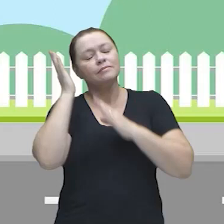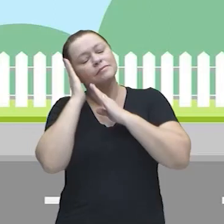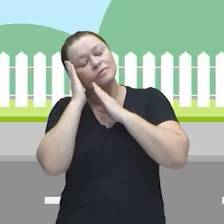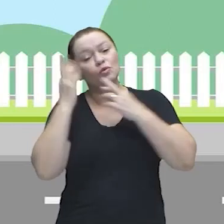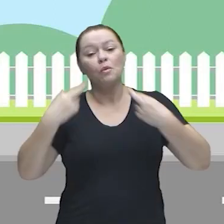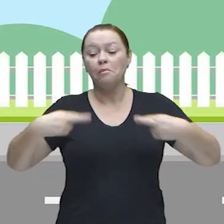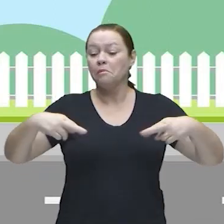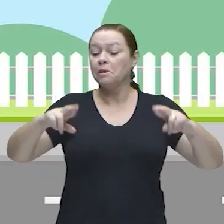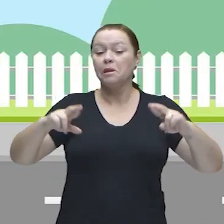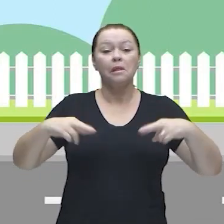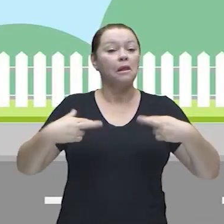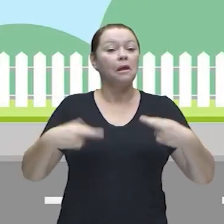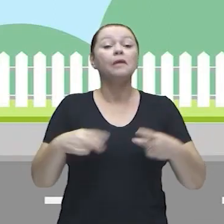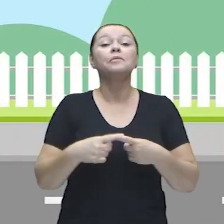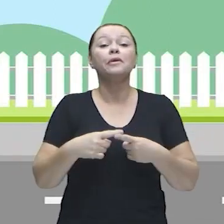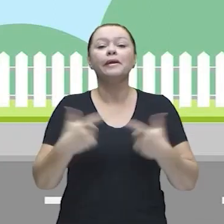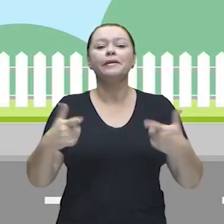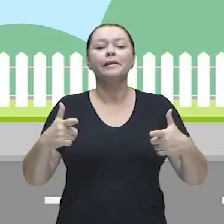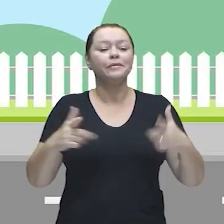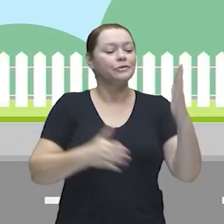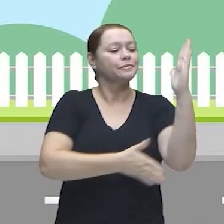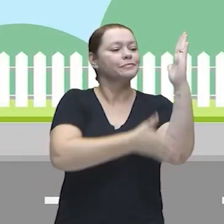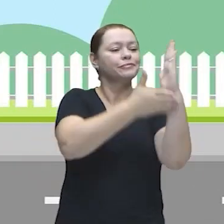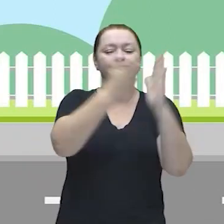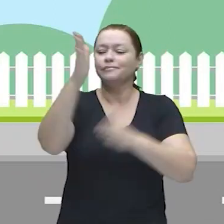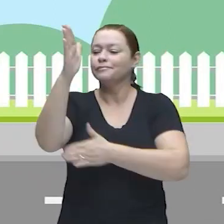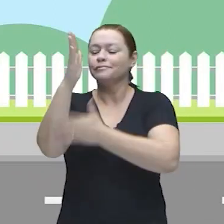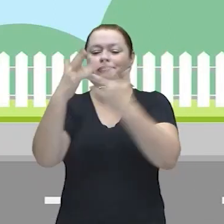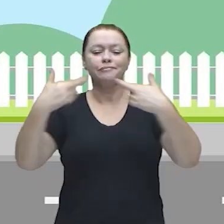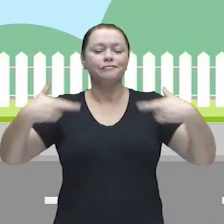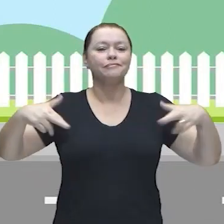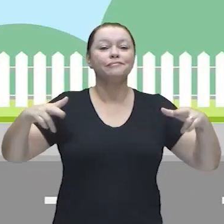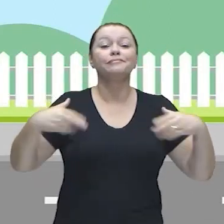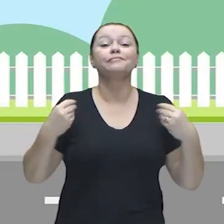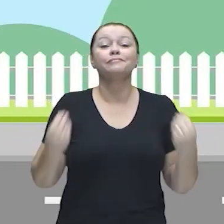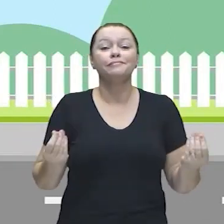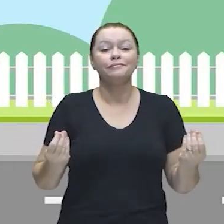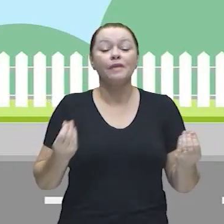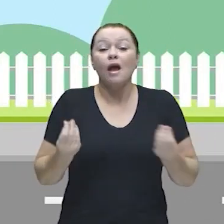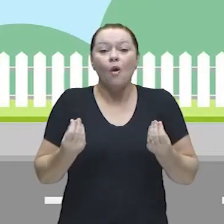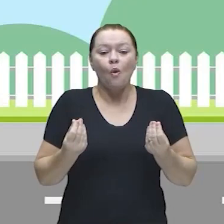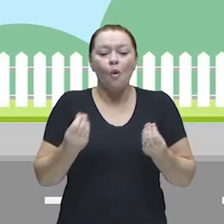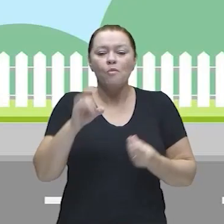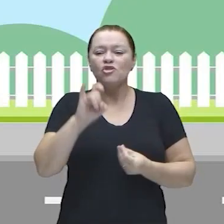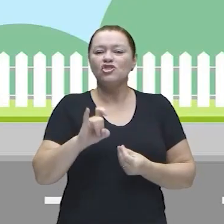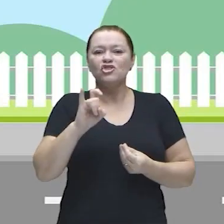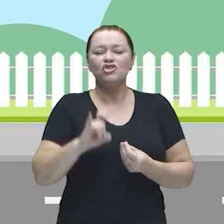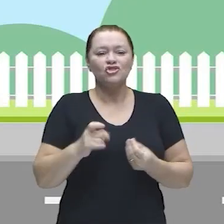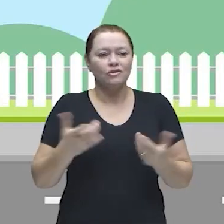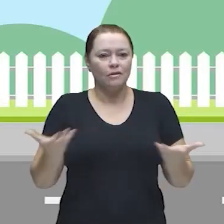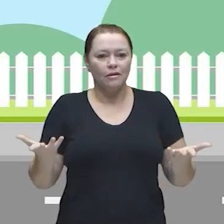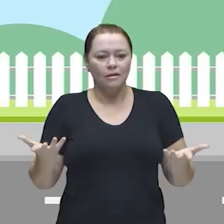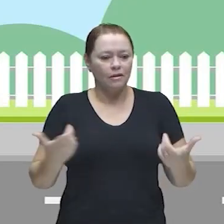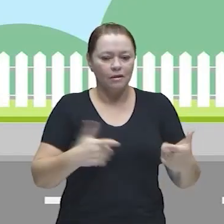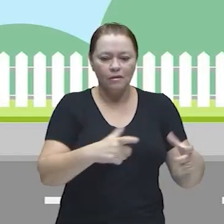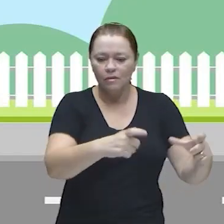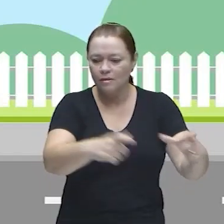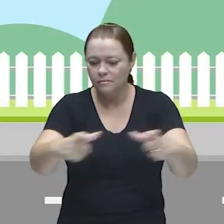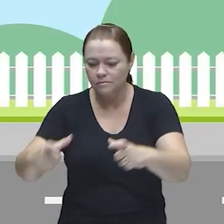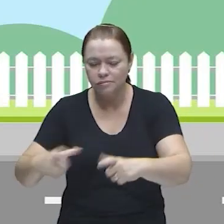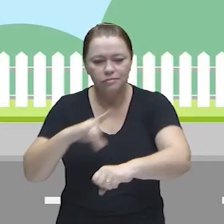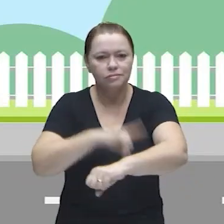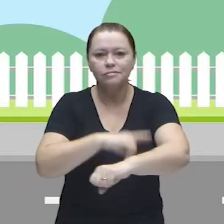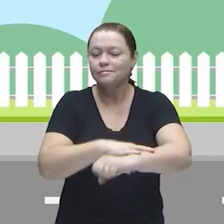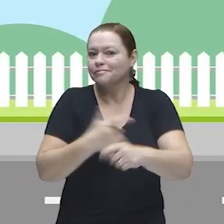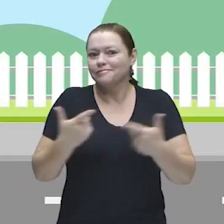rede, porque na casa não tinha parede. Ninguém podia fazer pipi, porque pinico não